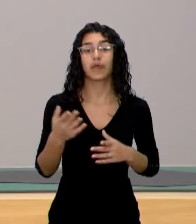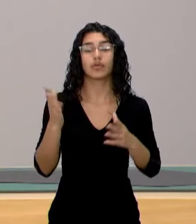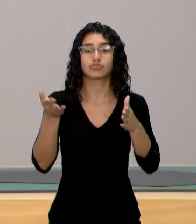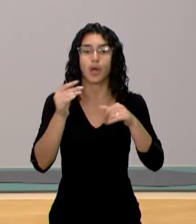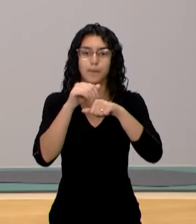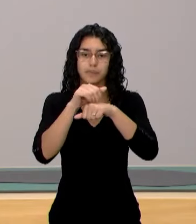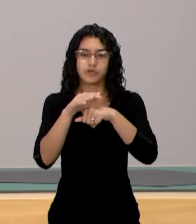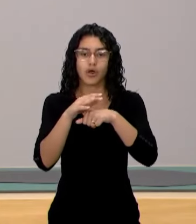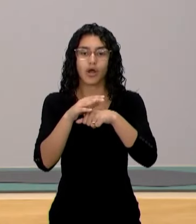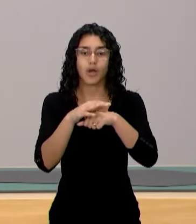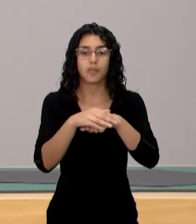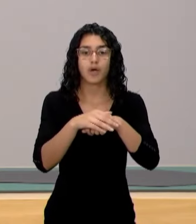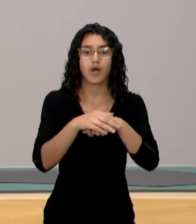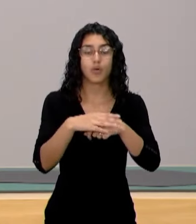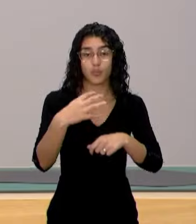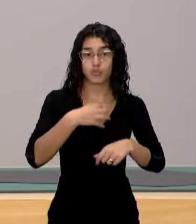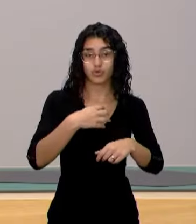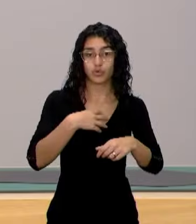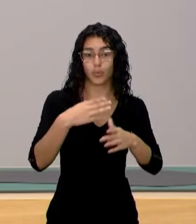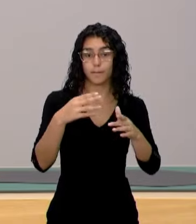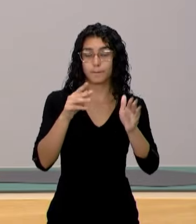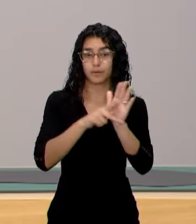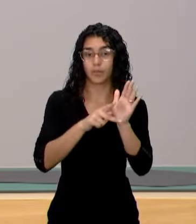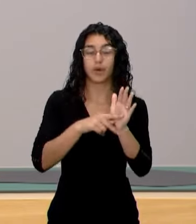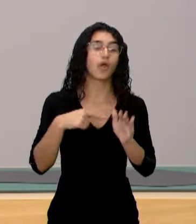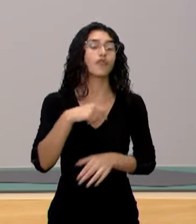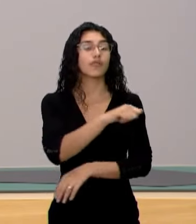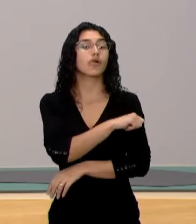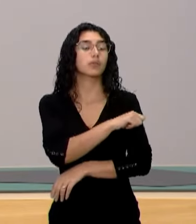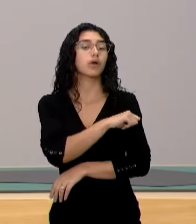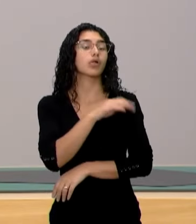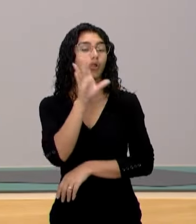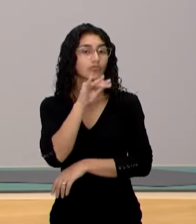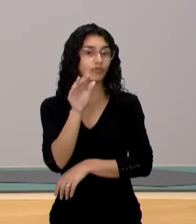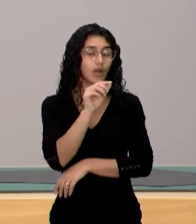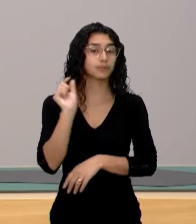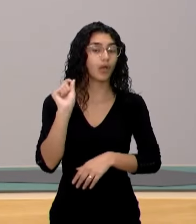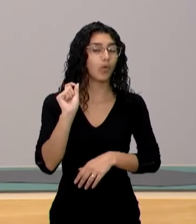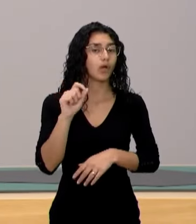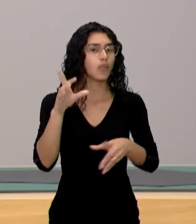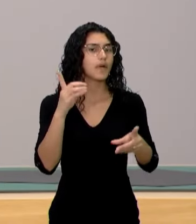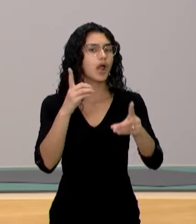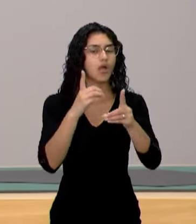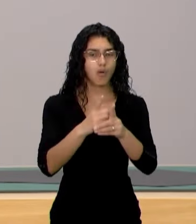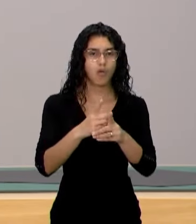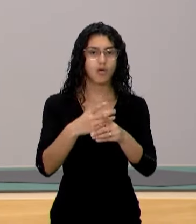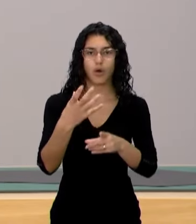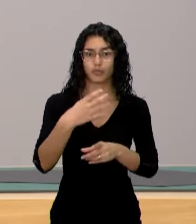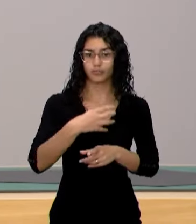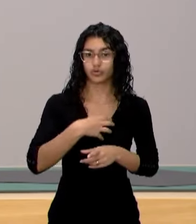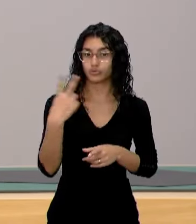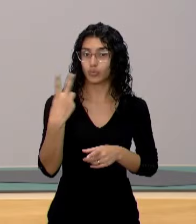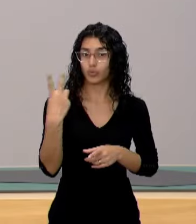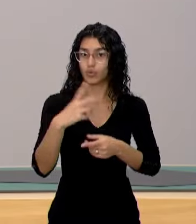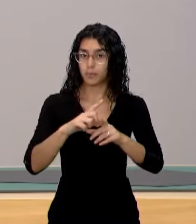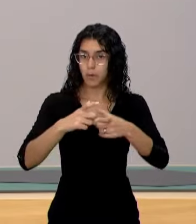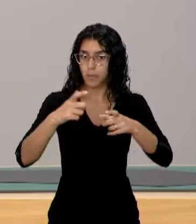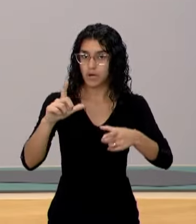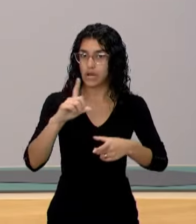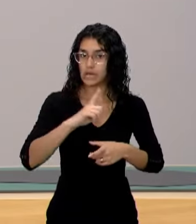de que é uma proporcionalidade. Eu falo para os meus alunos o seguinte: quando você identifica numa situação duas